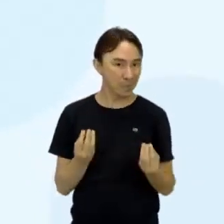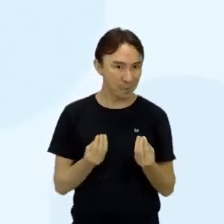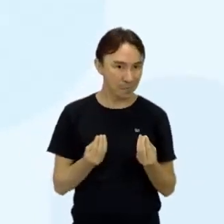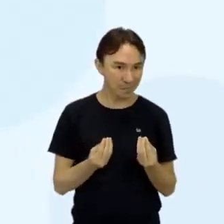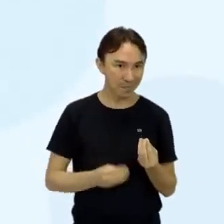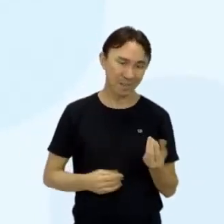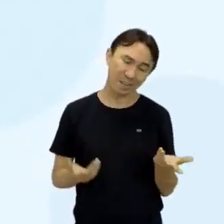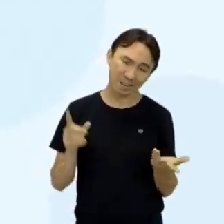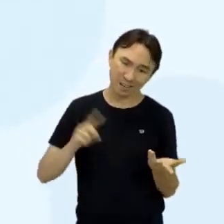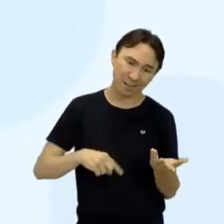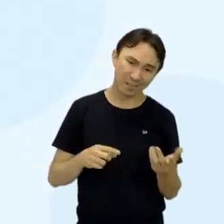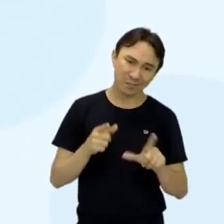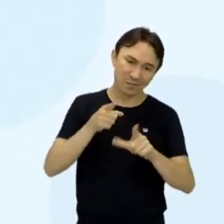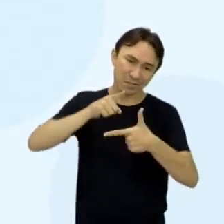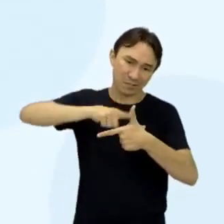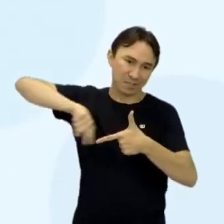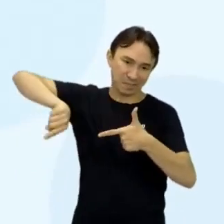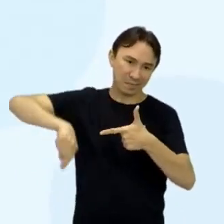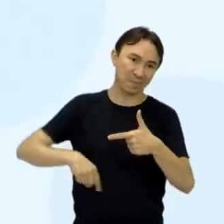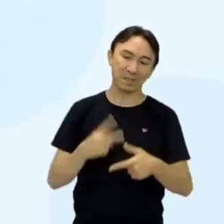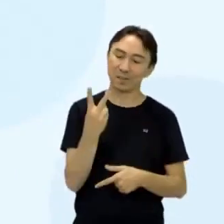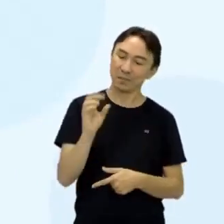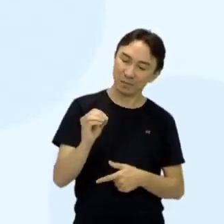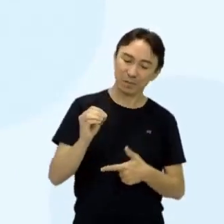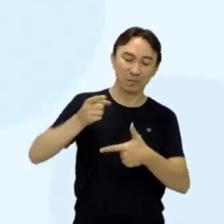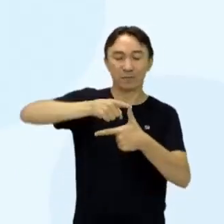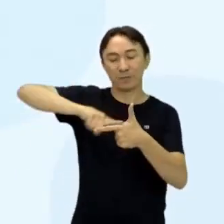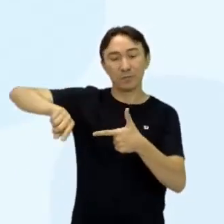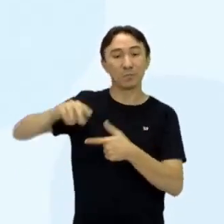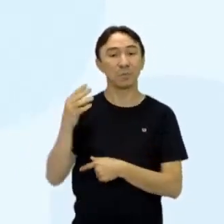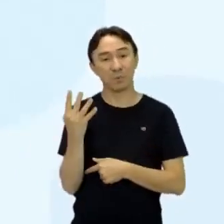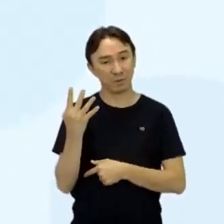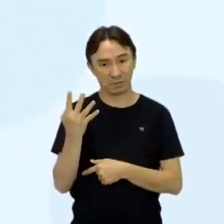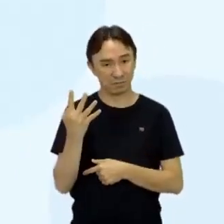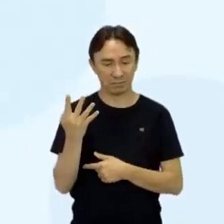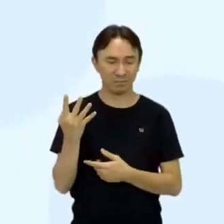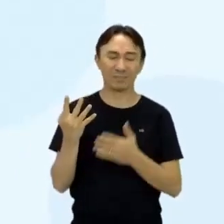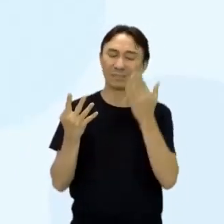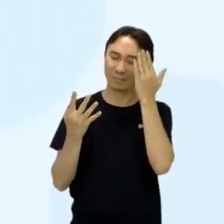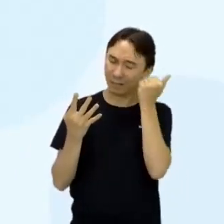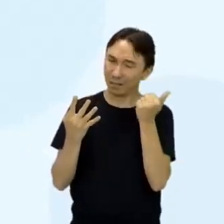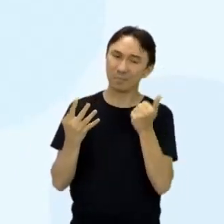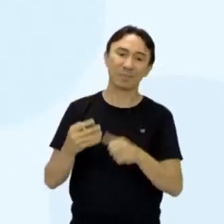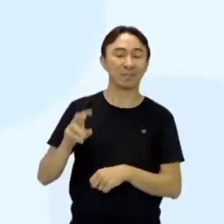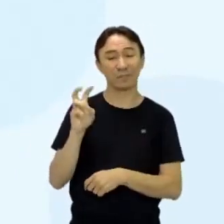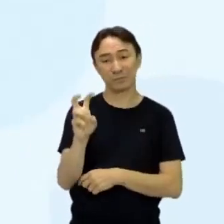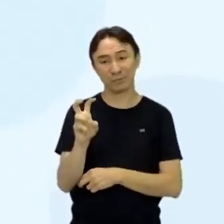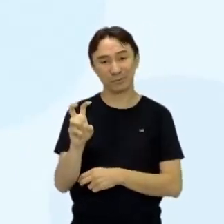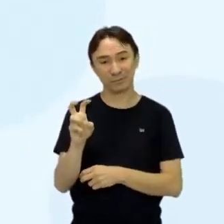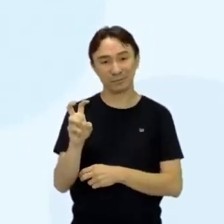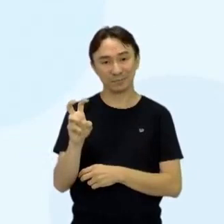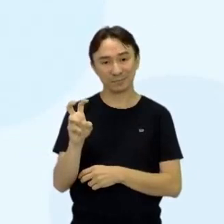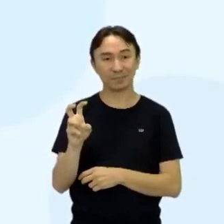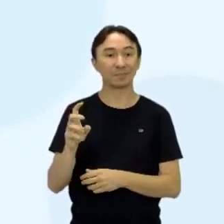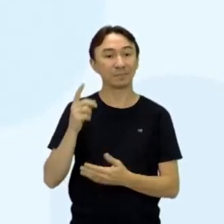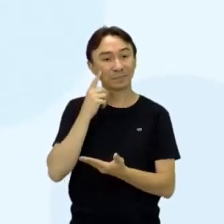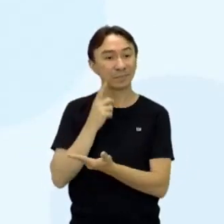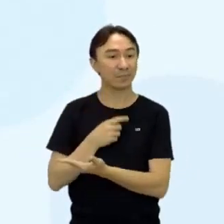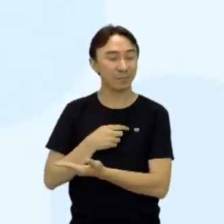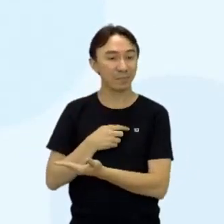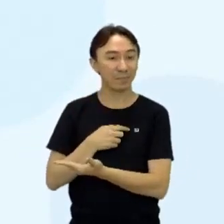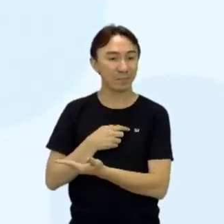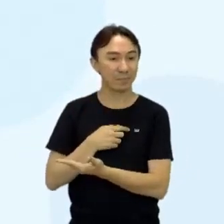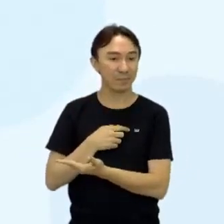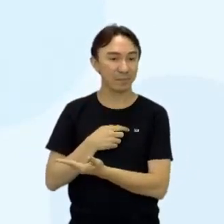20 dividido por 4, a gente já sabe, nem precisa fazer essa conta, dá 5, então o número decimal, ó, é